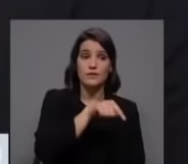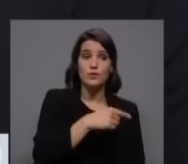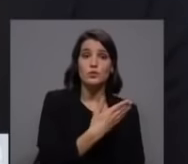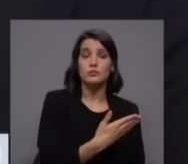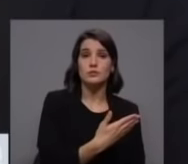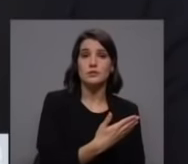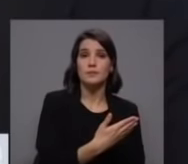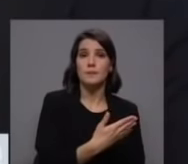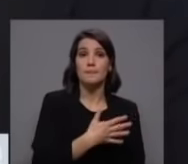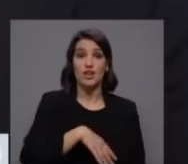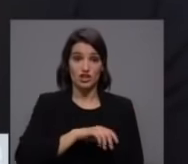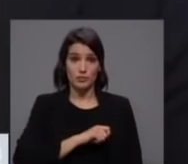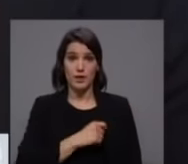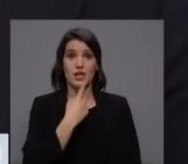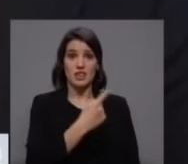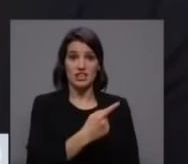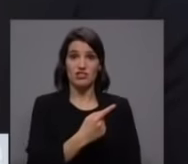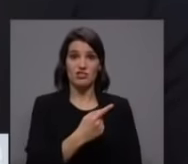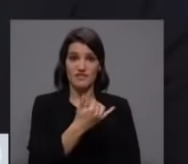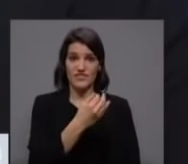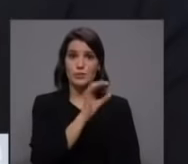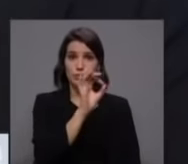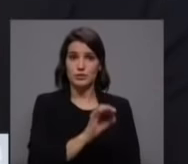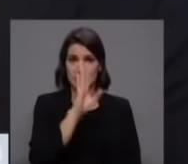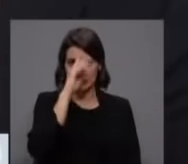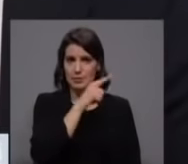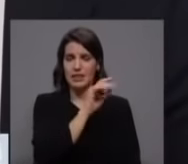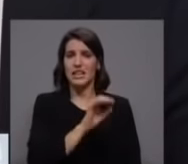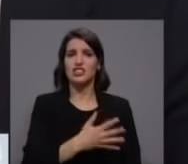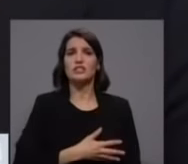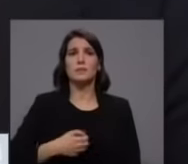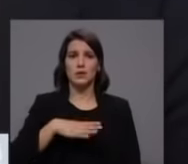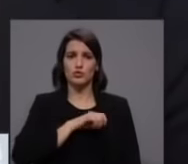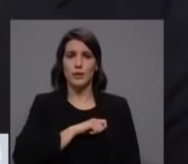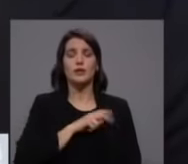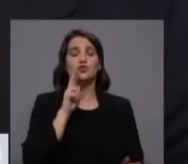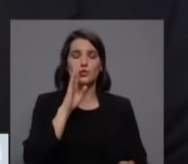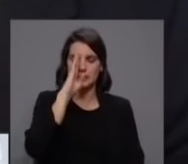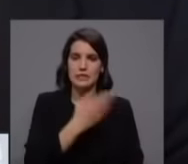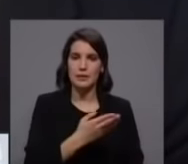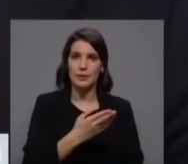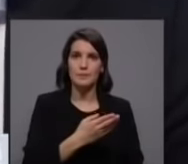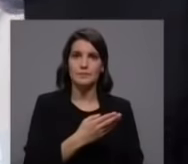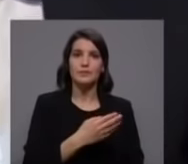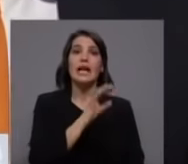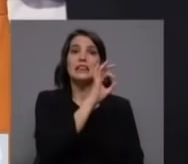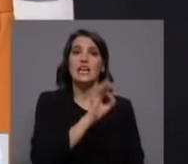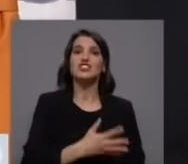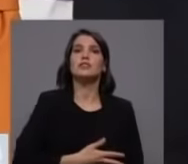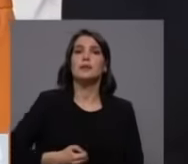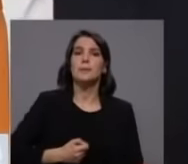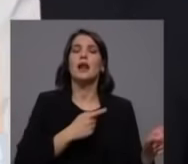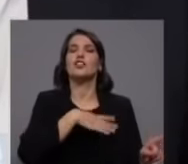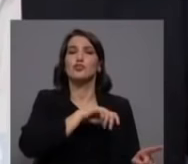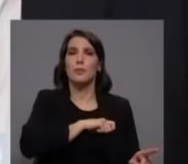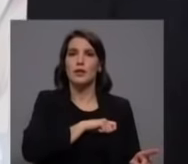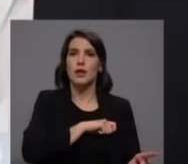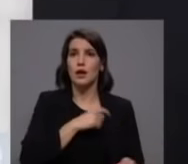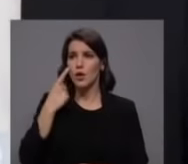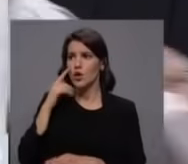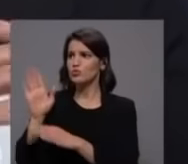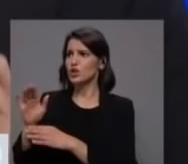a Espanha que descobri o vinho a taxa de desemprego as pernas não ficar dentro sabe que ela falei da Regata é a taxa de entrega vai trabalhar